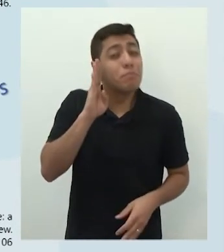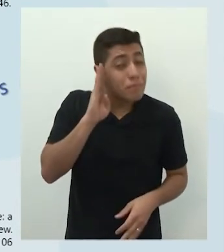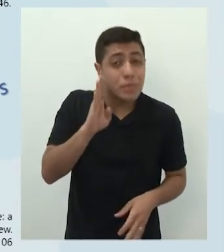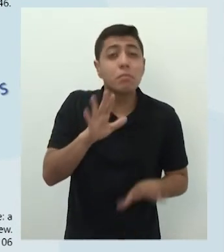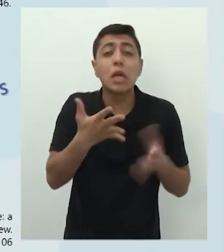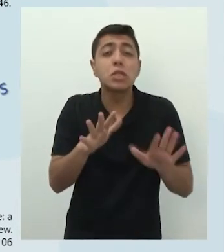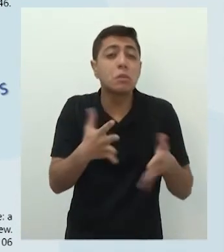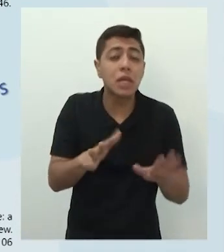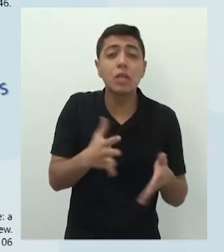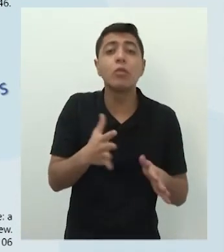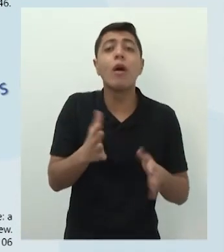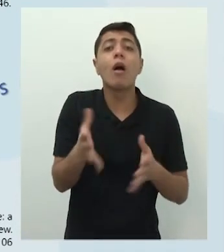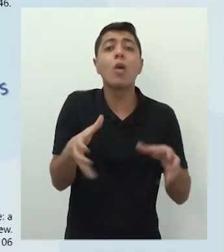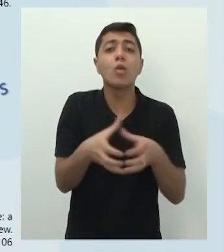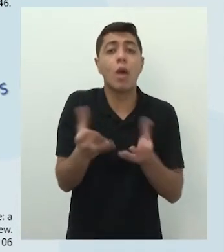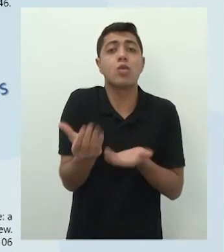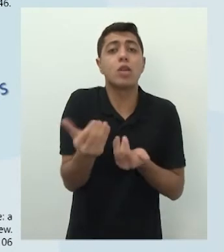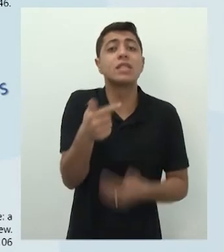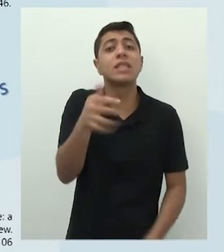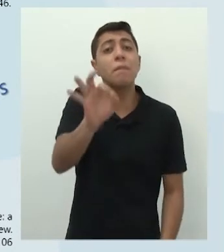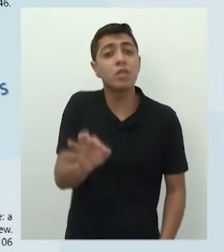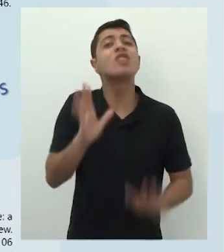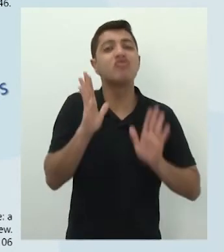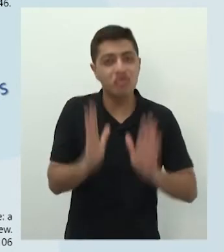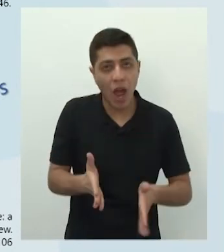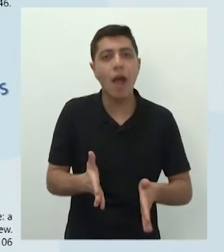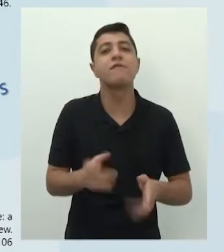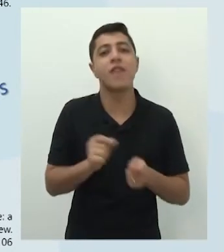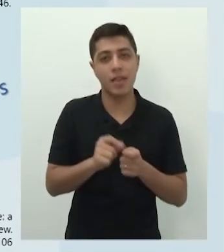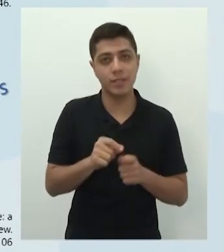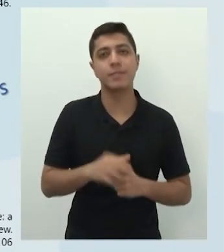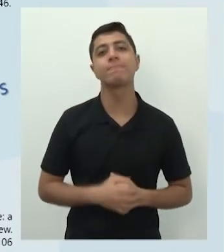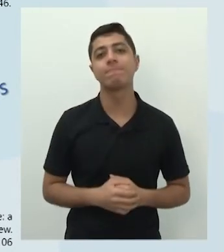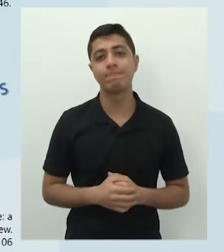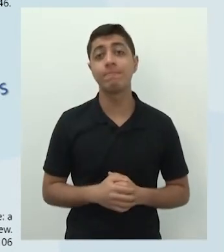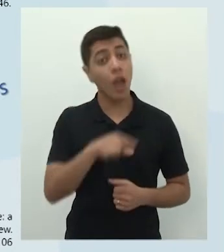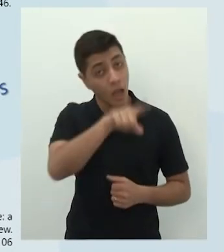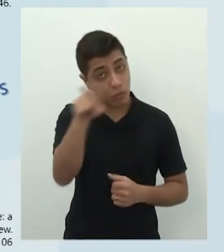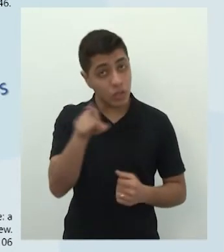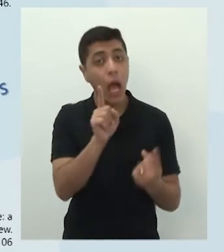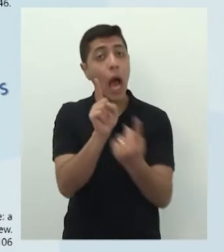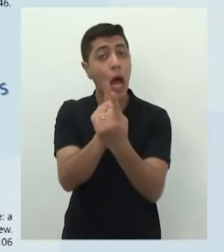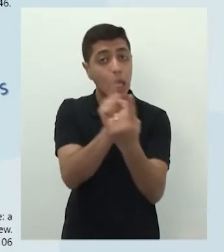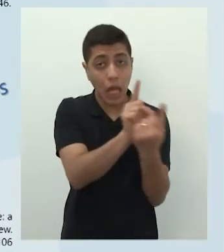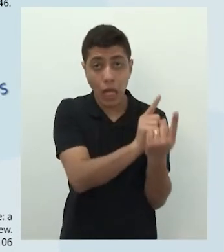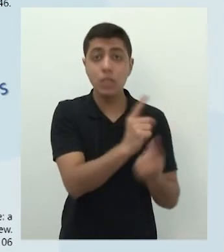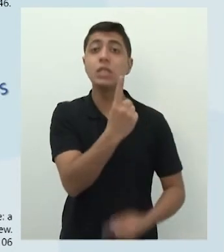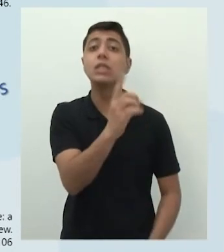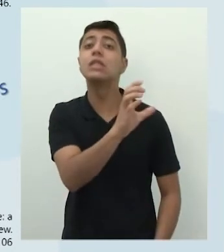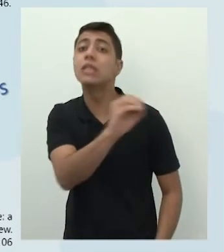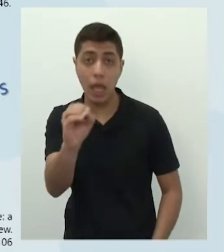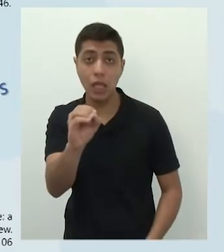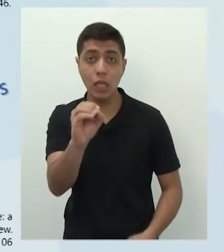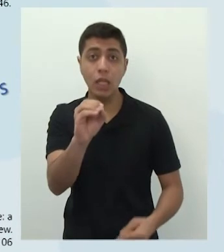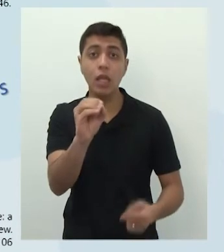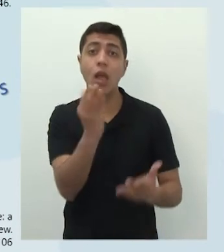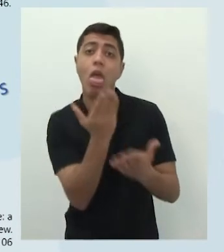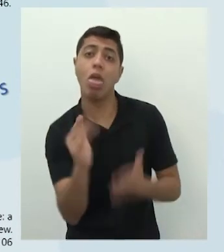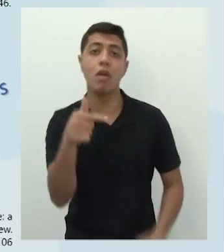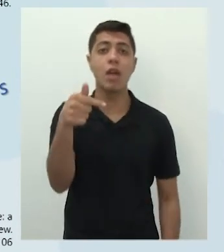os riscos relacionados à questão sexual. Passa o próximo para mim. Esse é o mais atual, vocês devem